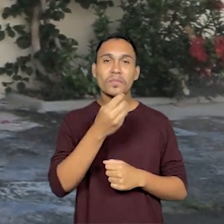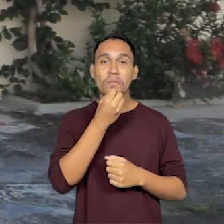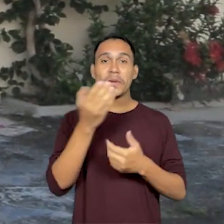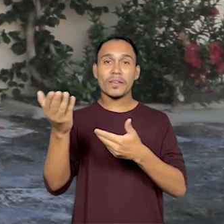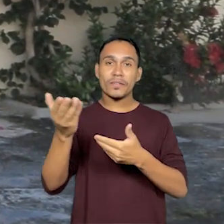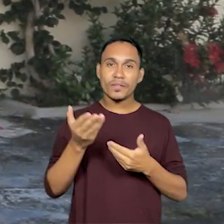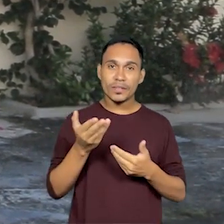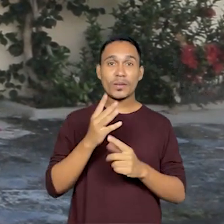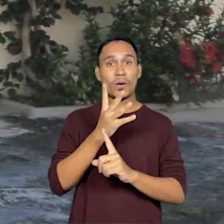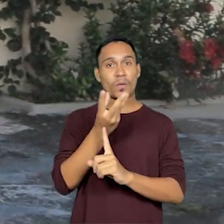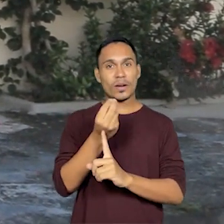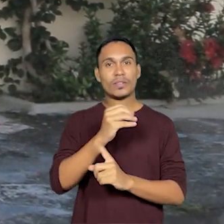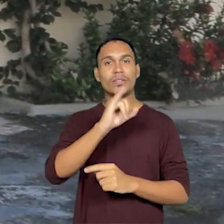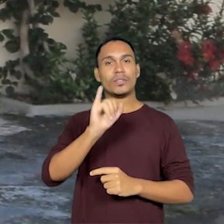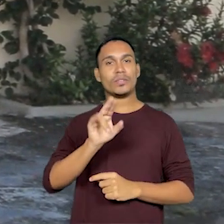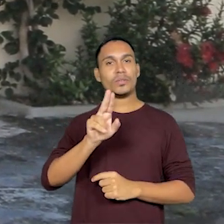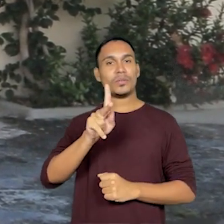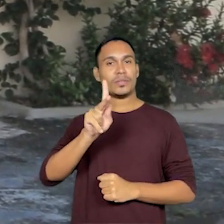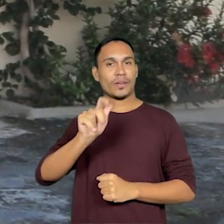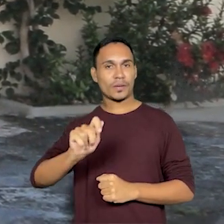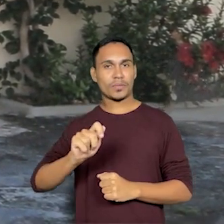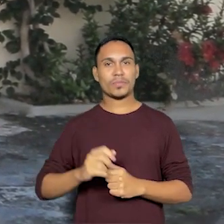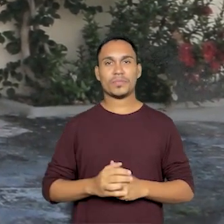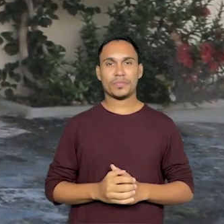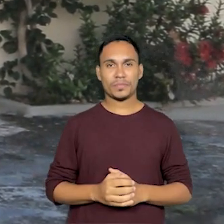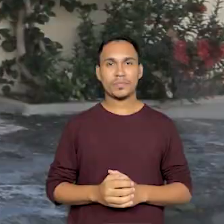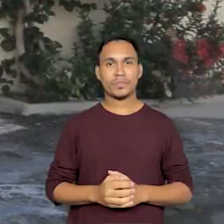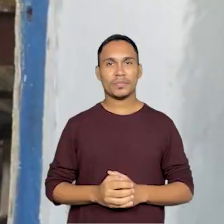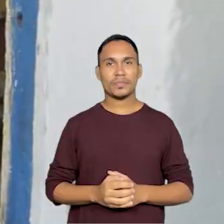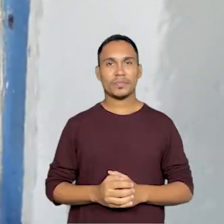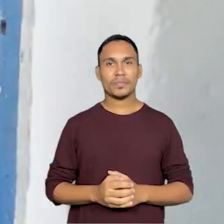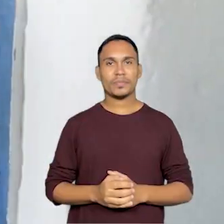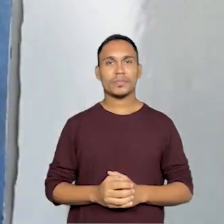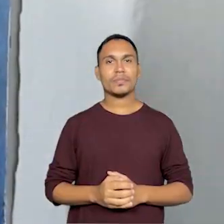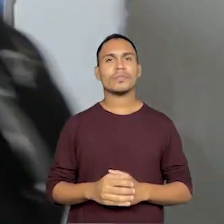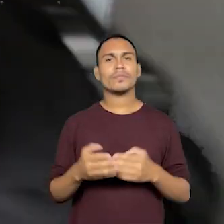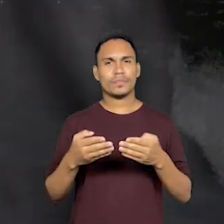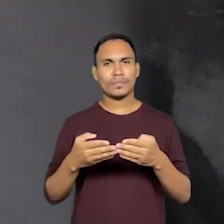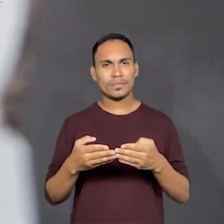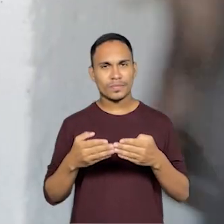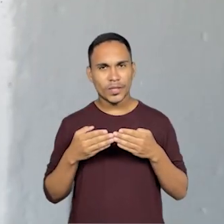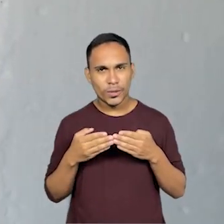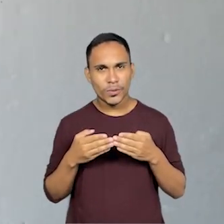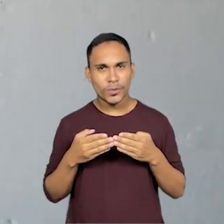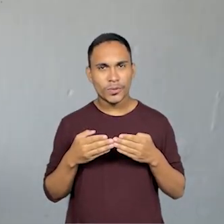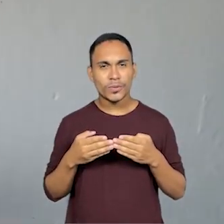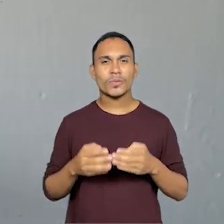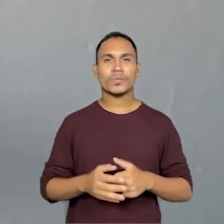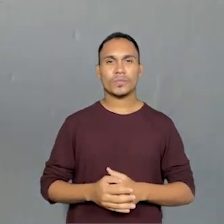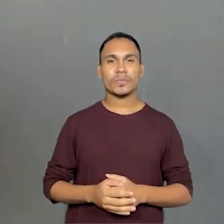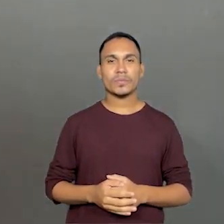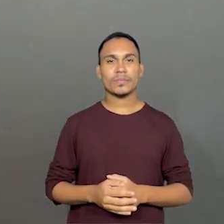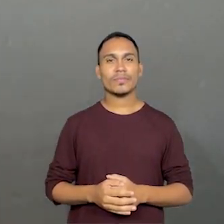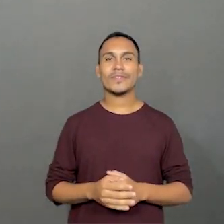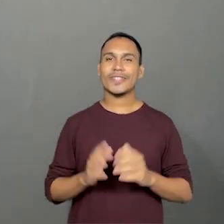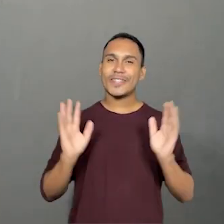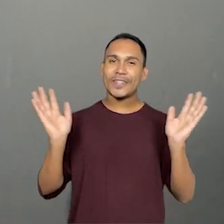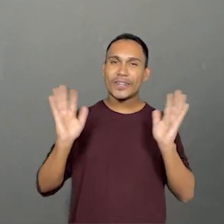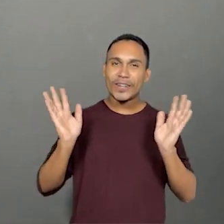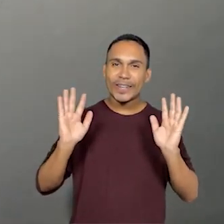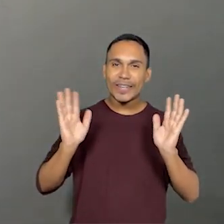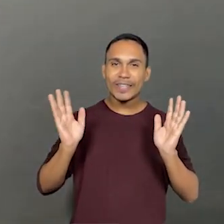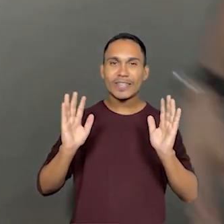Edilene Cavalcante, integrante Arte Jucá. Eles entram. Edilene está com os cabelos castanhos amarrados. Olá!